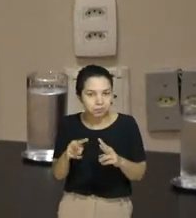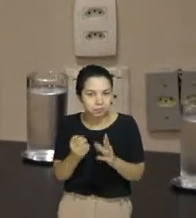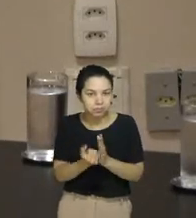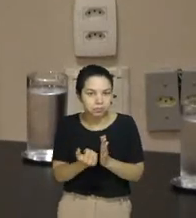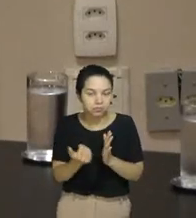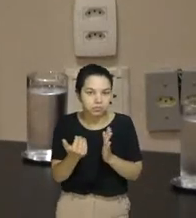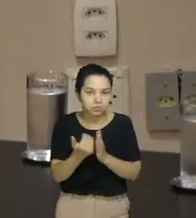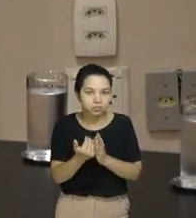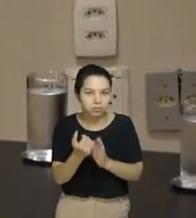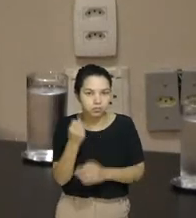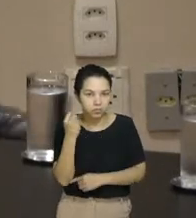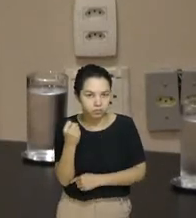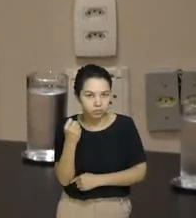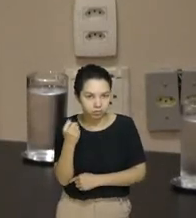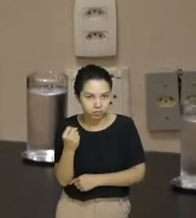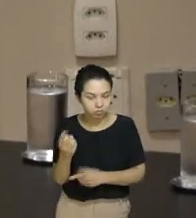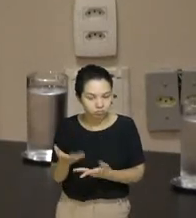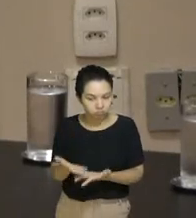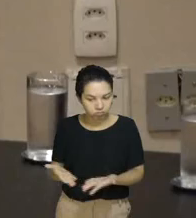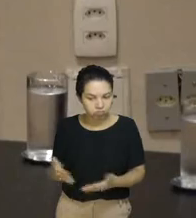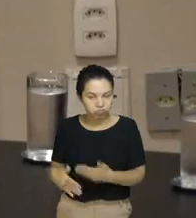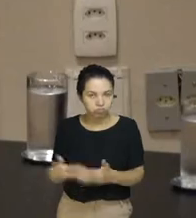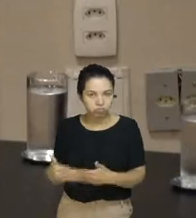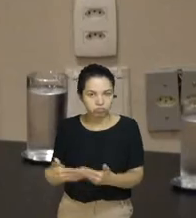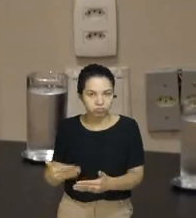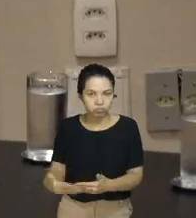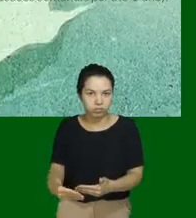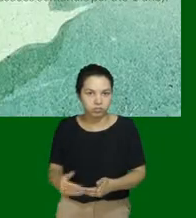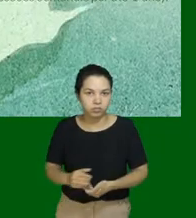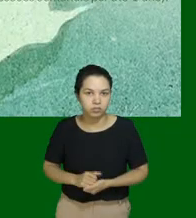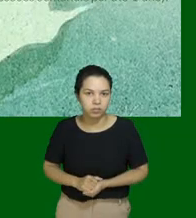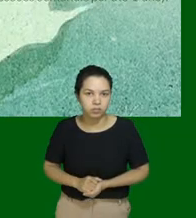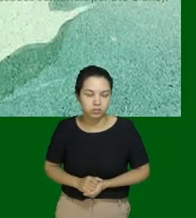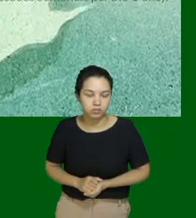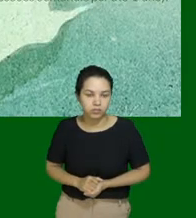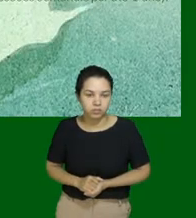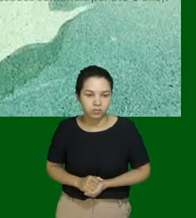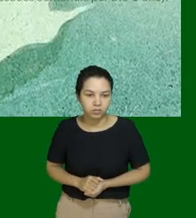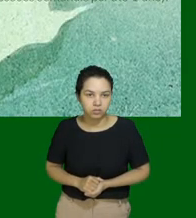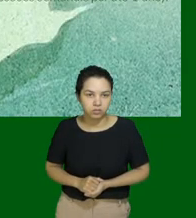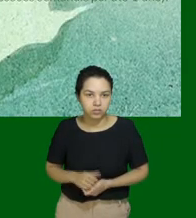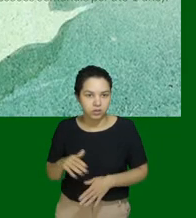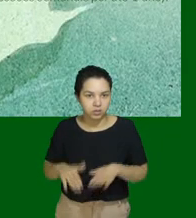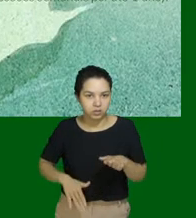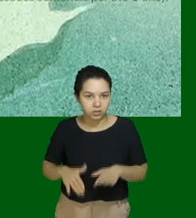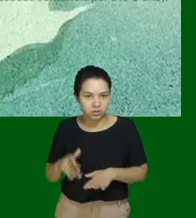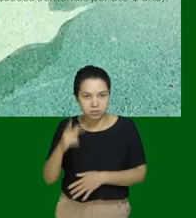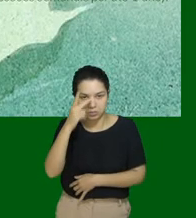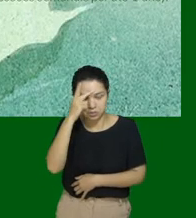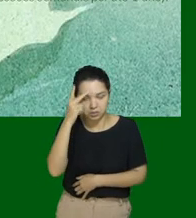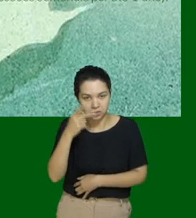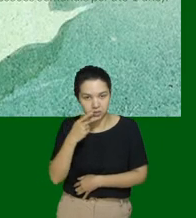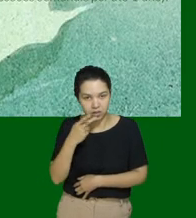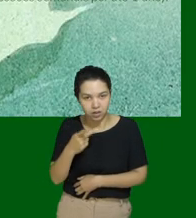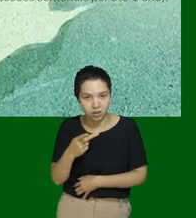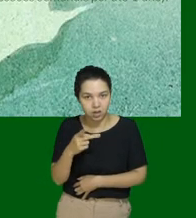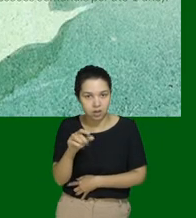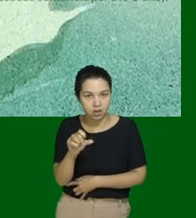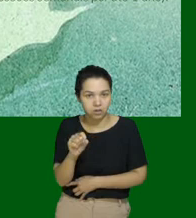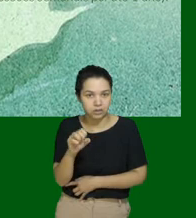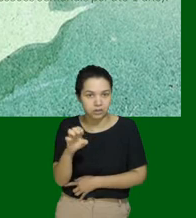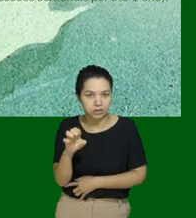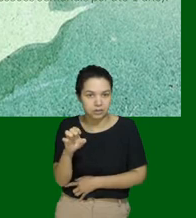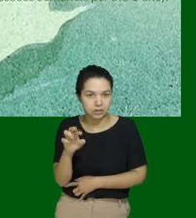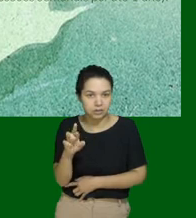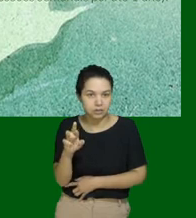e apurado para esse processo. Certo, gente? Então, às vezes as pessoas falam, ah, o CEDRA, tá, meu filho